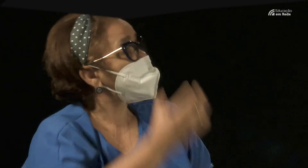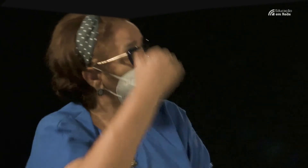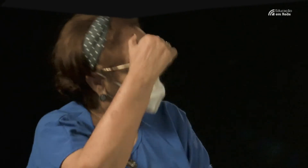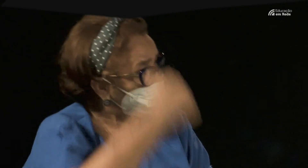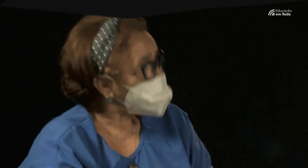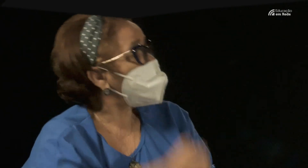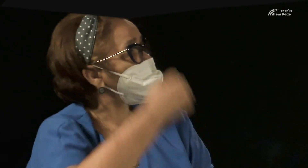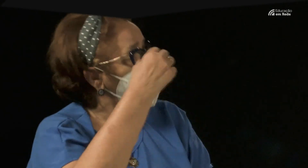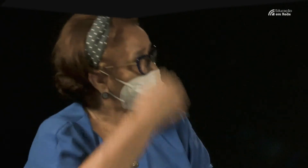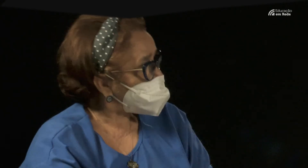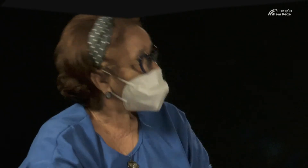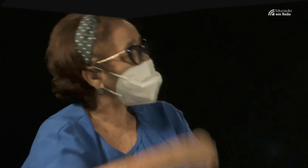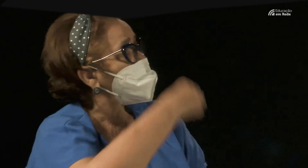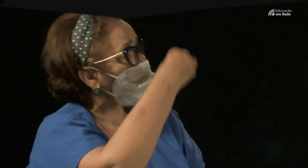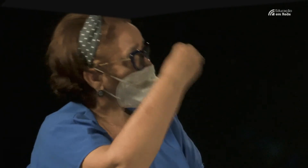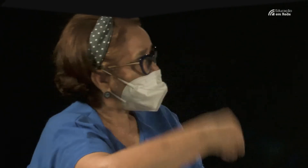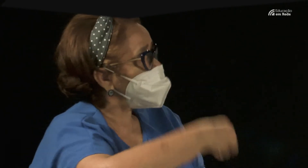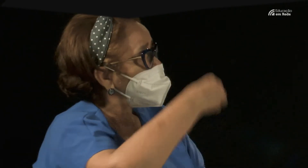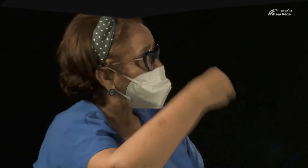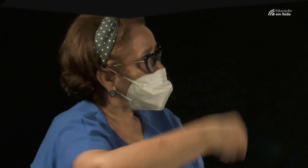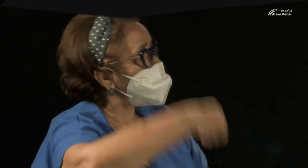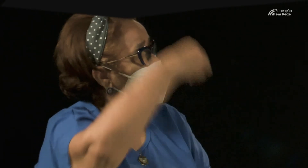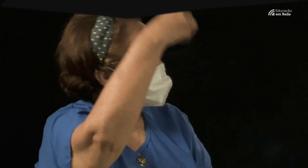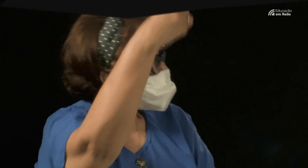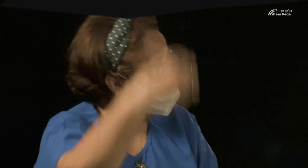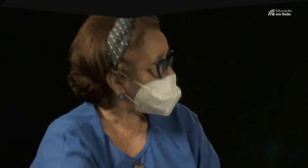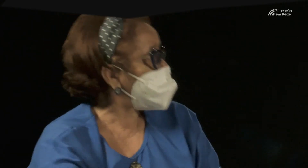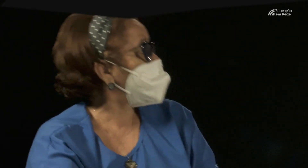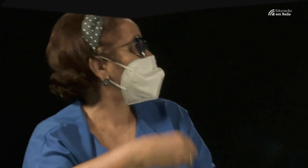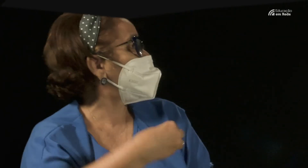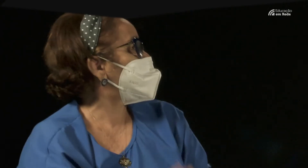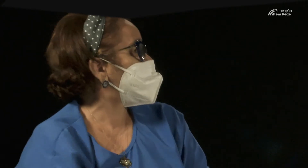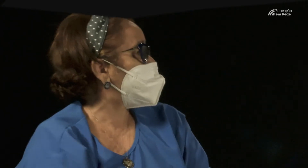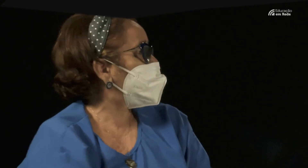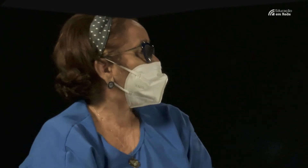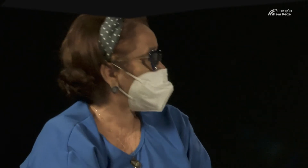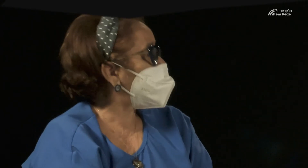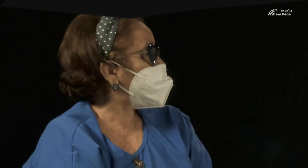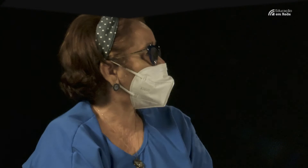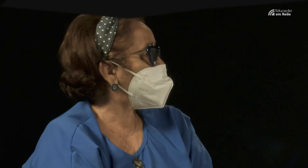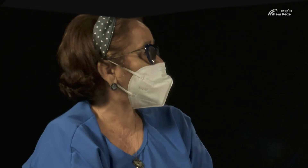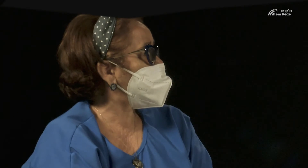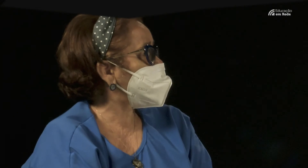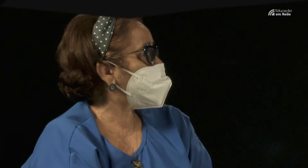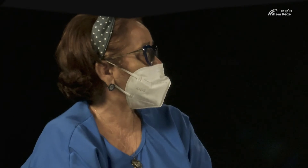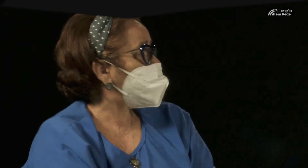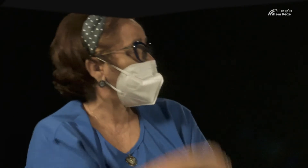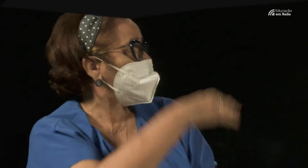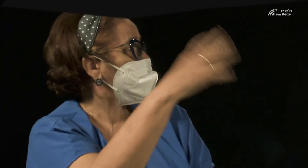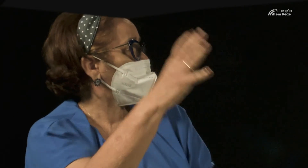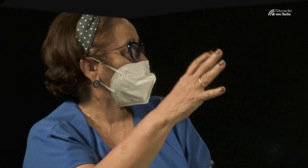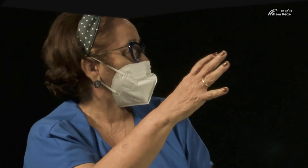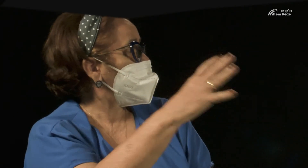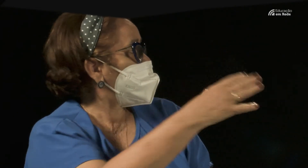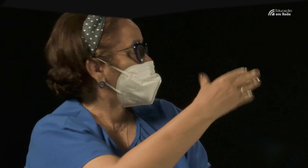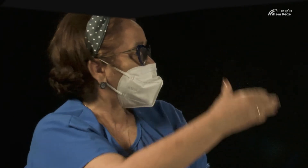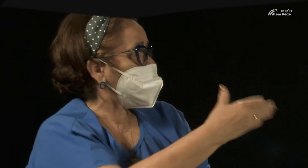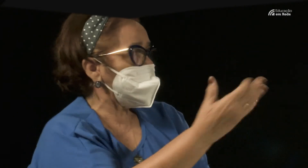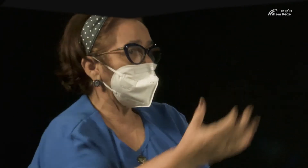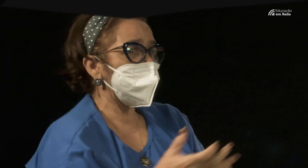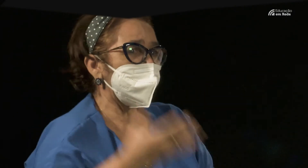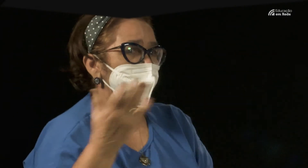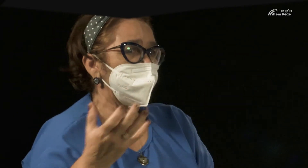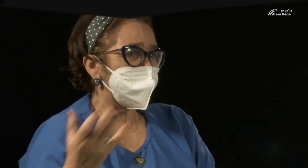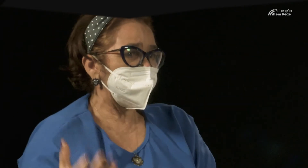isso precisa política pública, emprego do recurso público naquilo que deve ser de qualidade para a escola. E não, eu lembro de